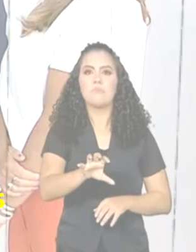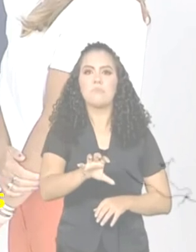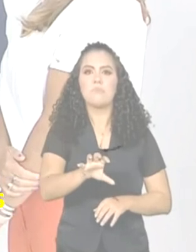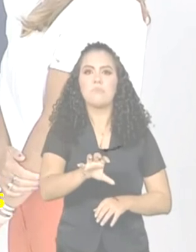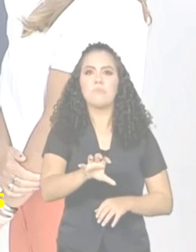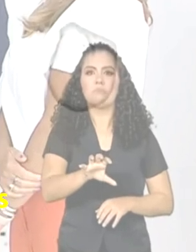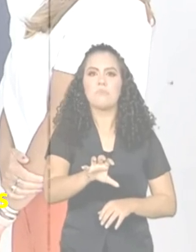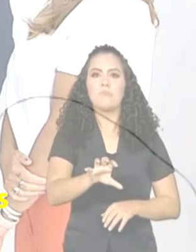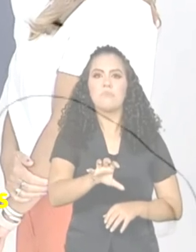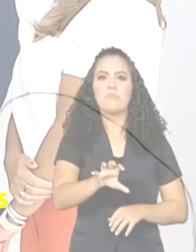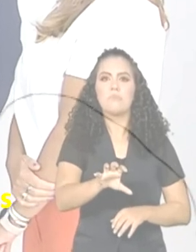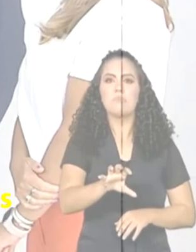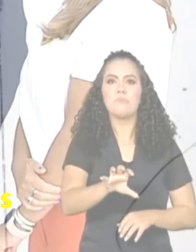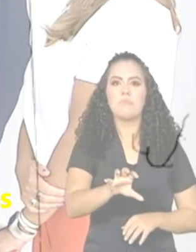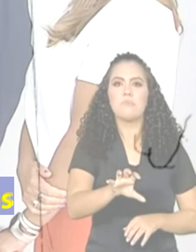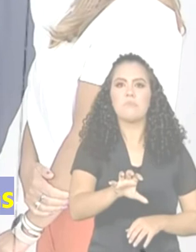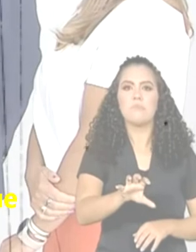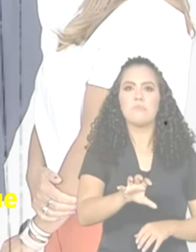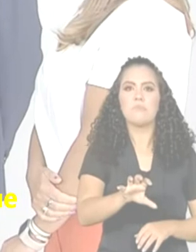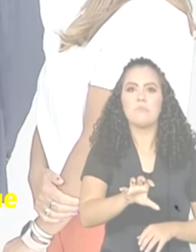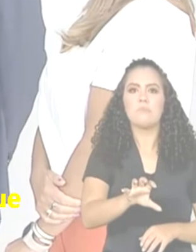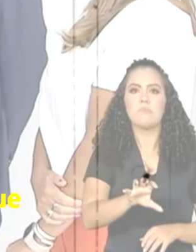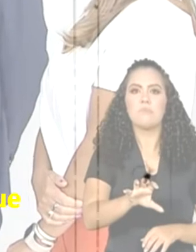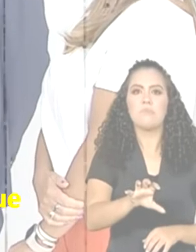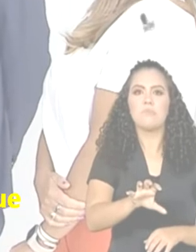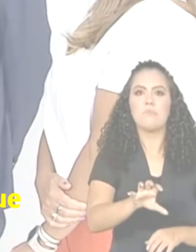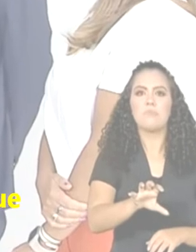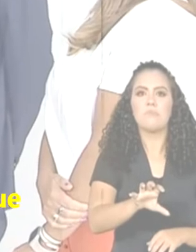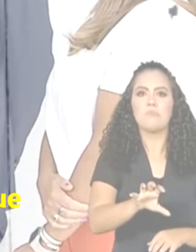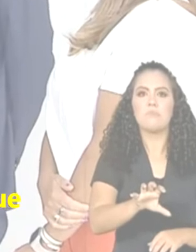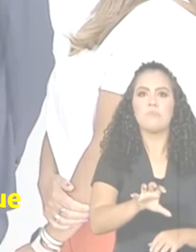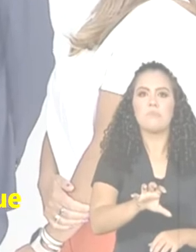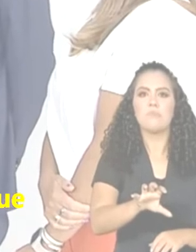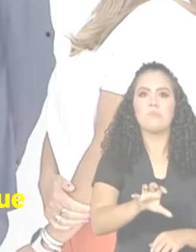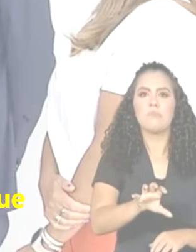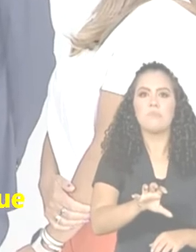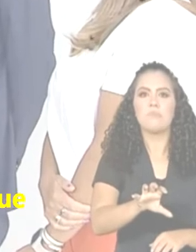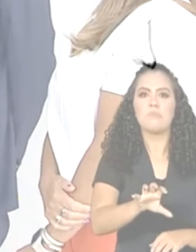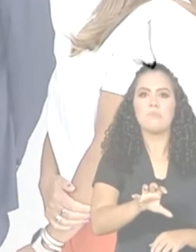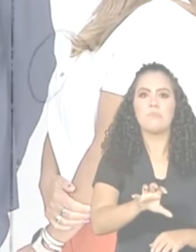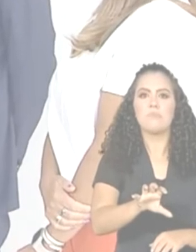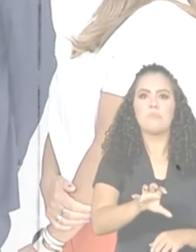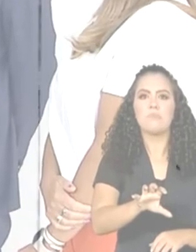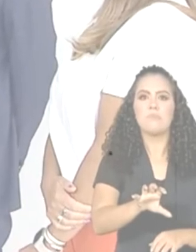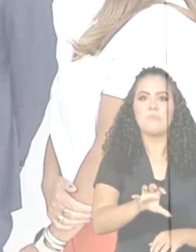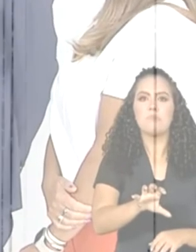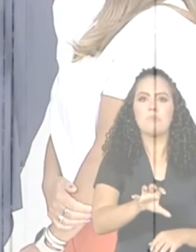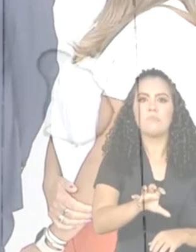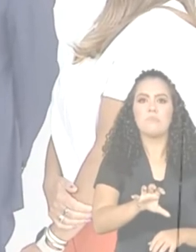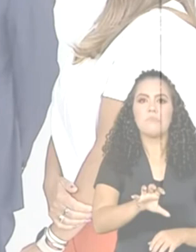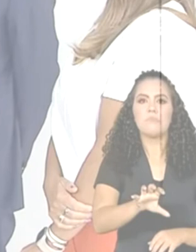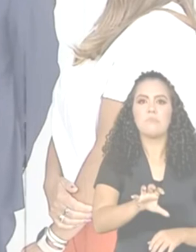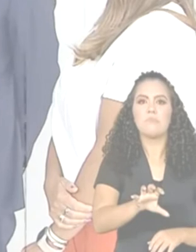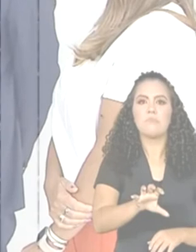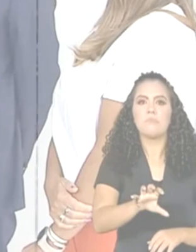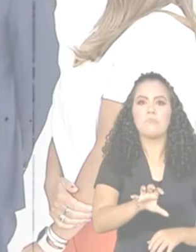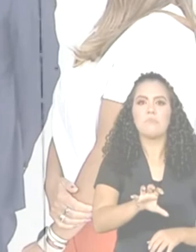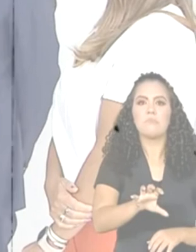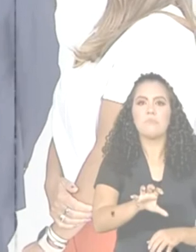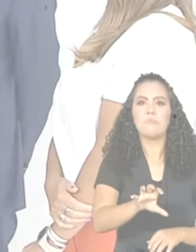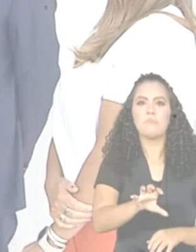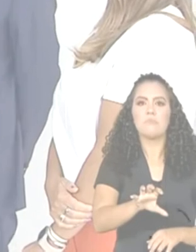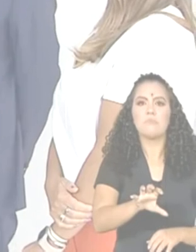se aposentou no STF, Lewandowski ocupava também a vice-presidência da corte. Além do